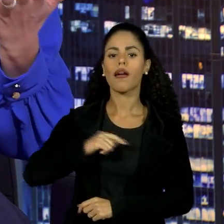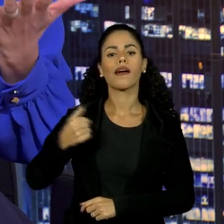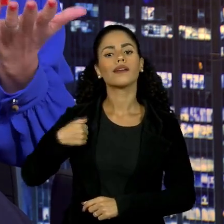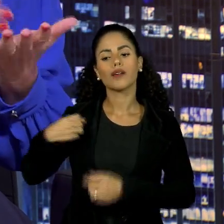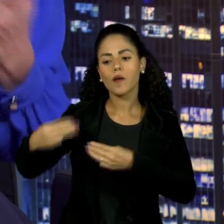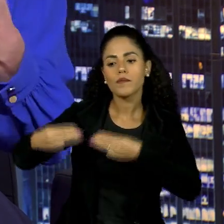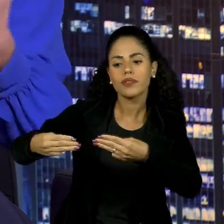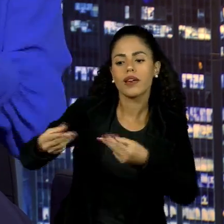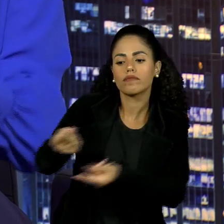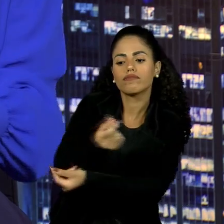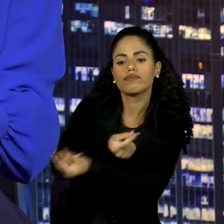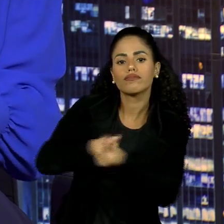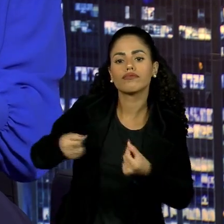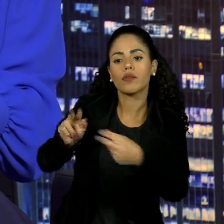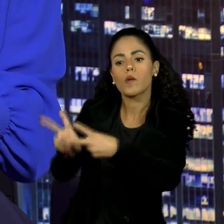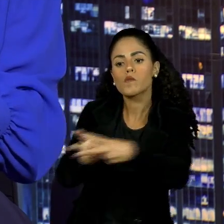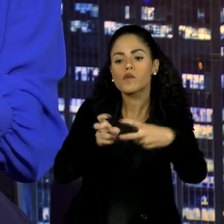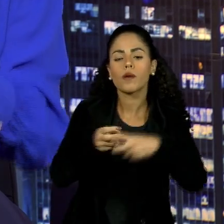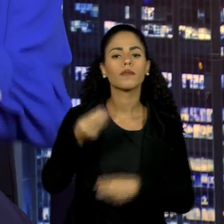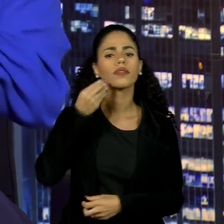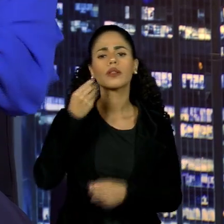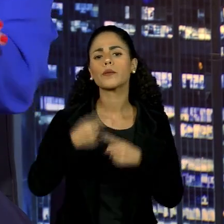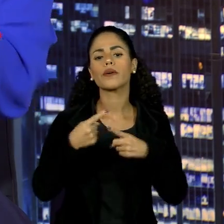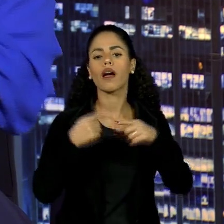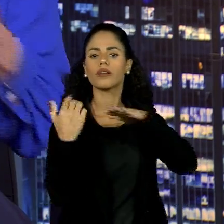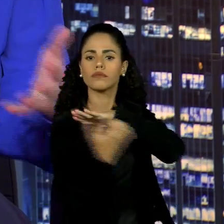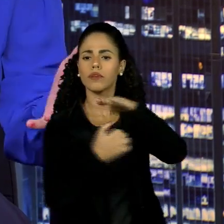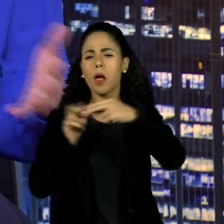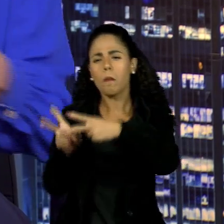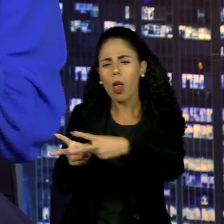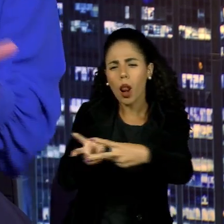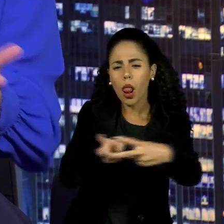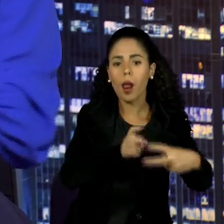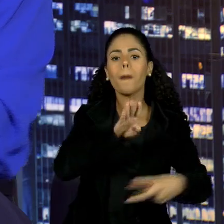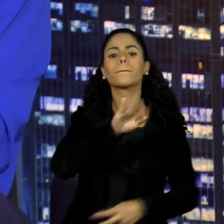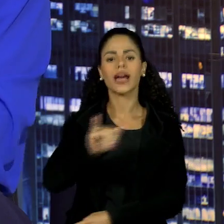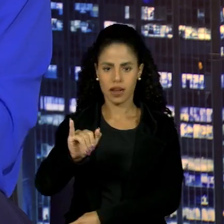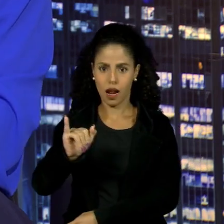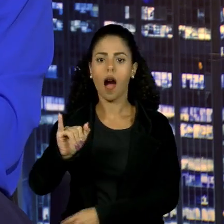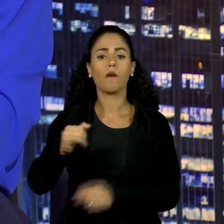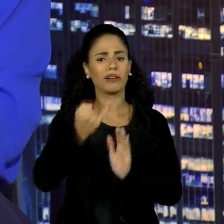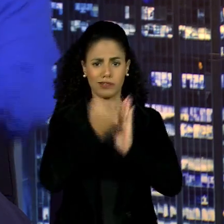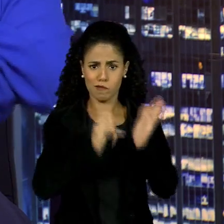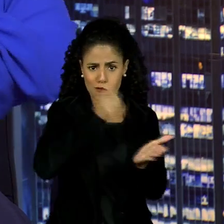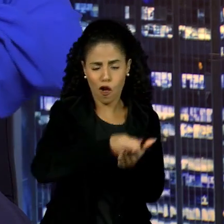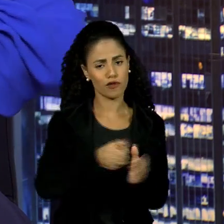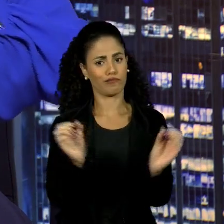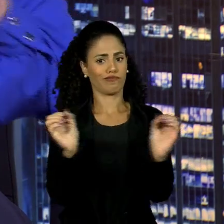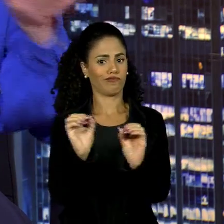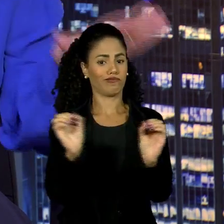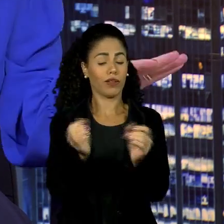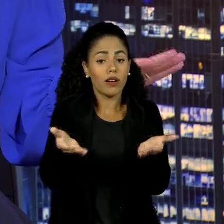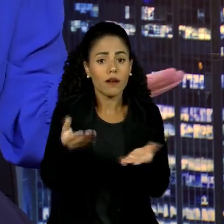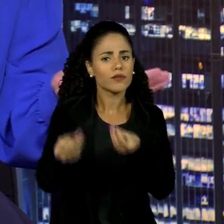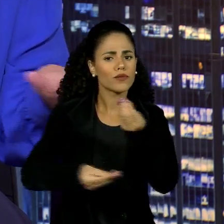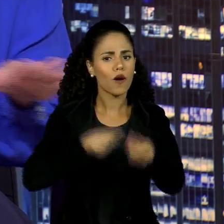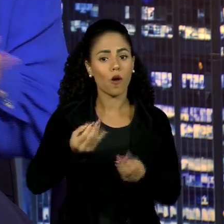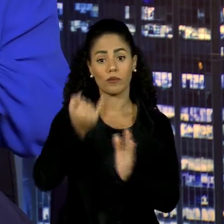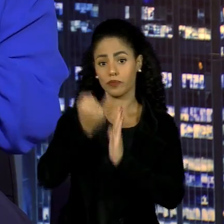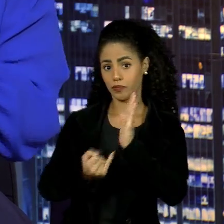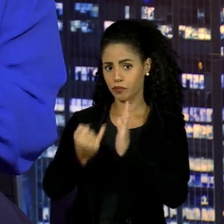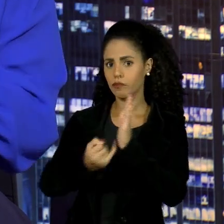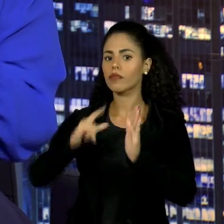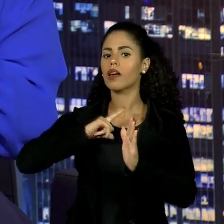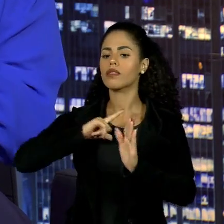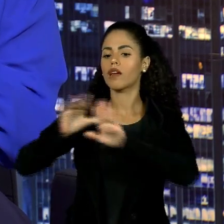aumentar a arrecadação, já que essas empresas de apostas lucram bilhões e não pagam impostos. Mas deixando a questão fiscal de lado, existe